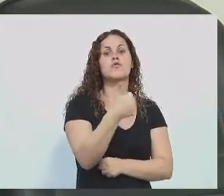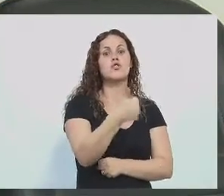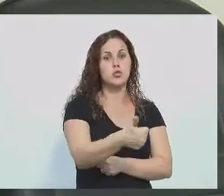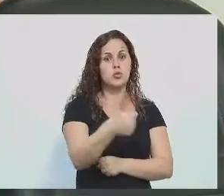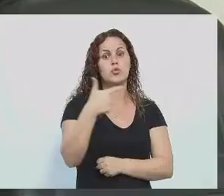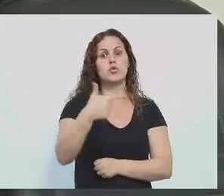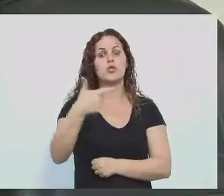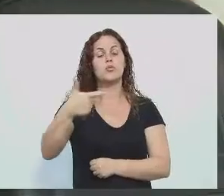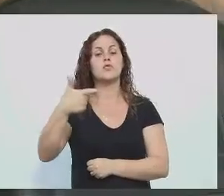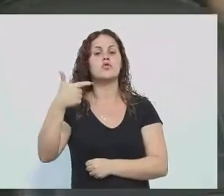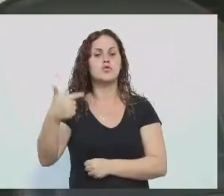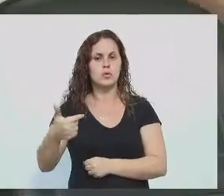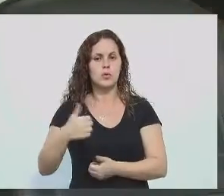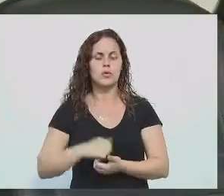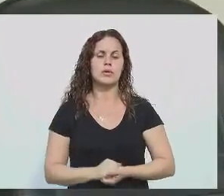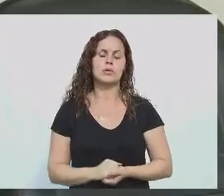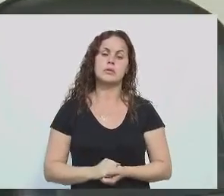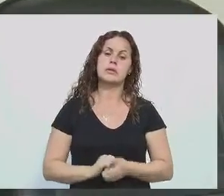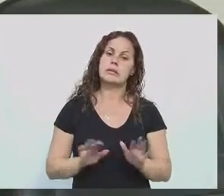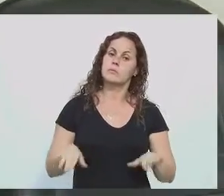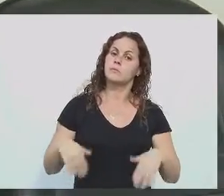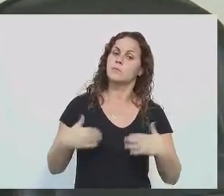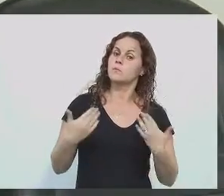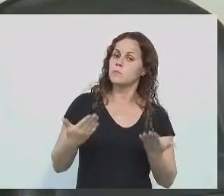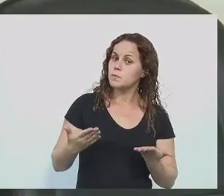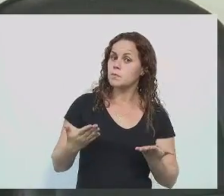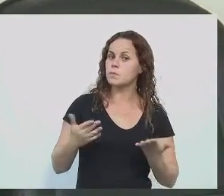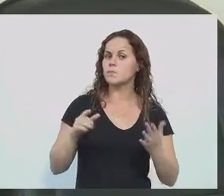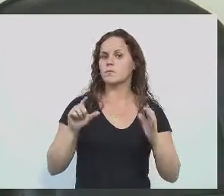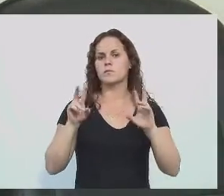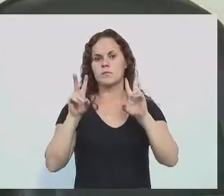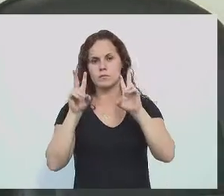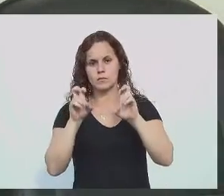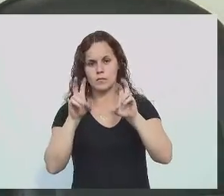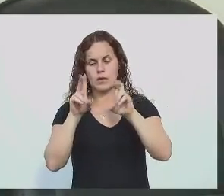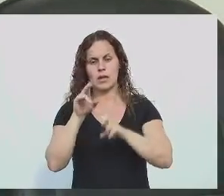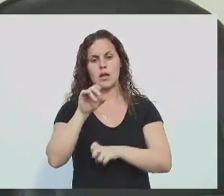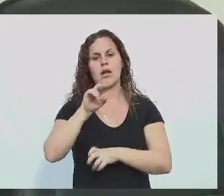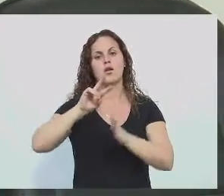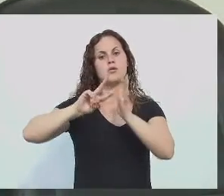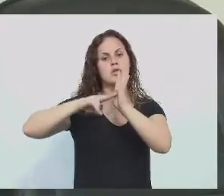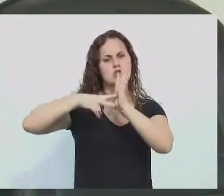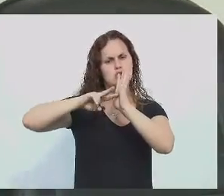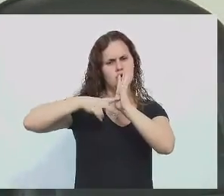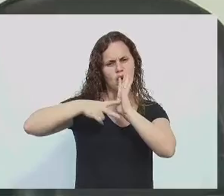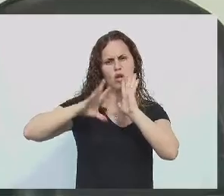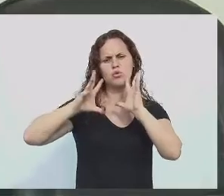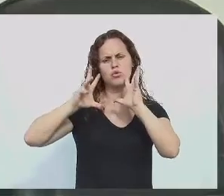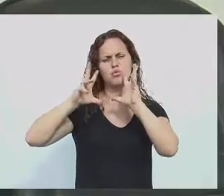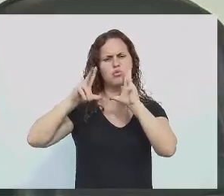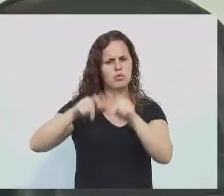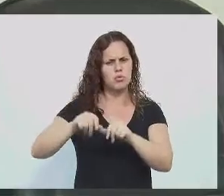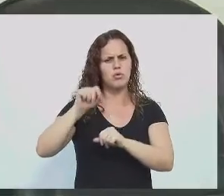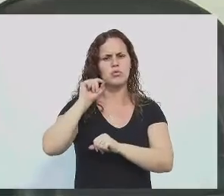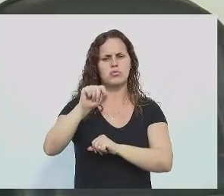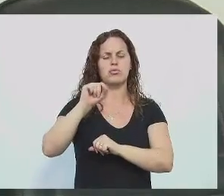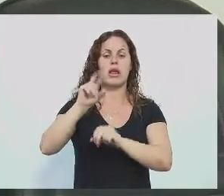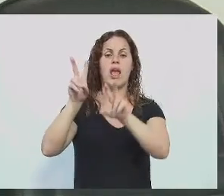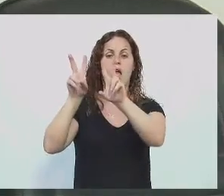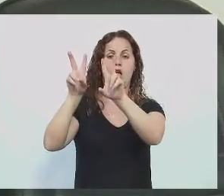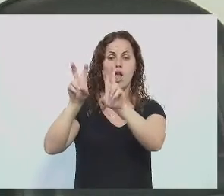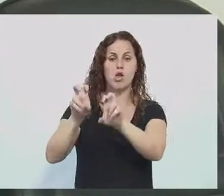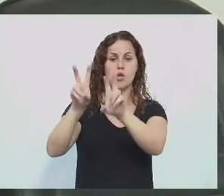2021-2022. A esse respeito, cumpre ressaltar que o SINFUP estava totalmente voltado a